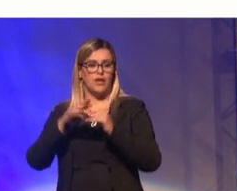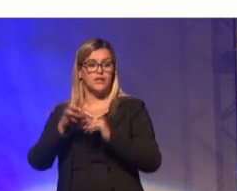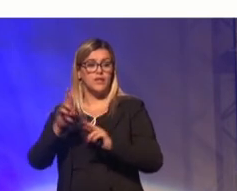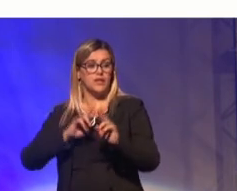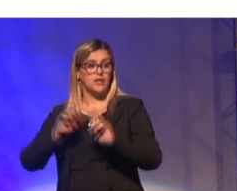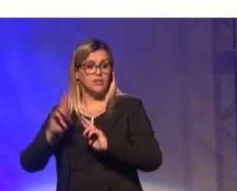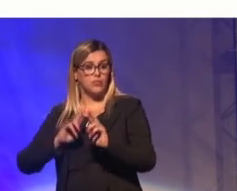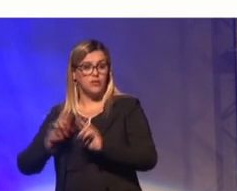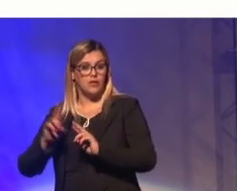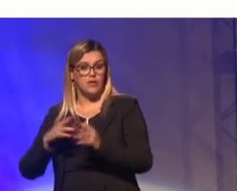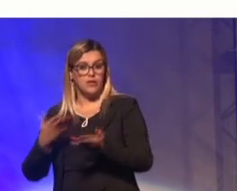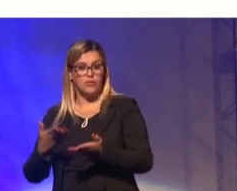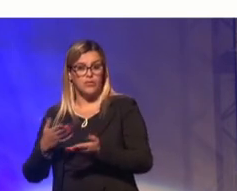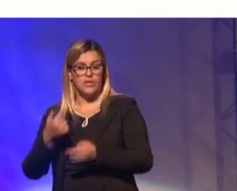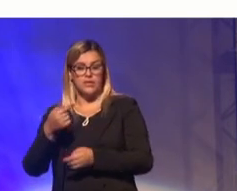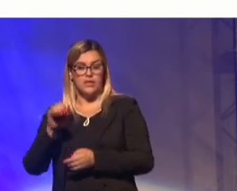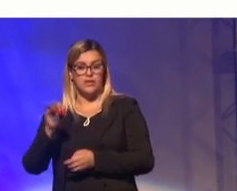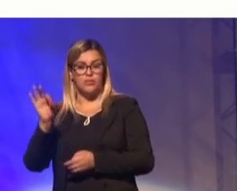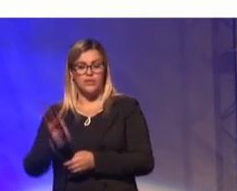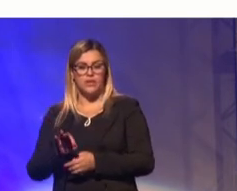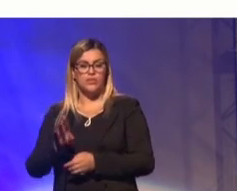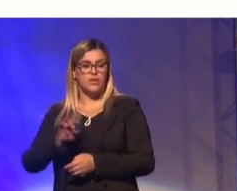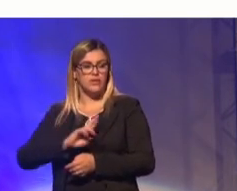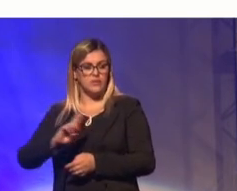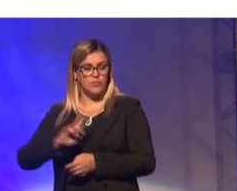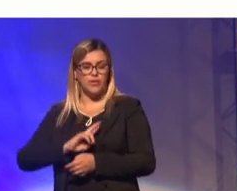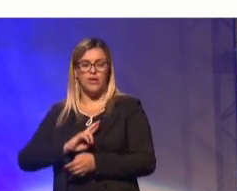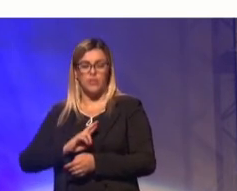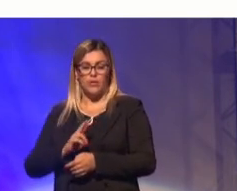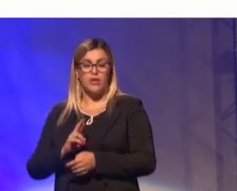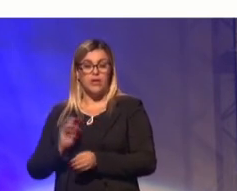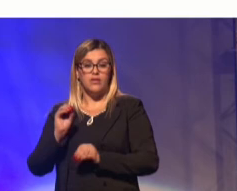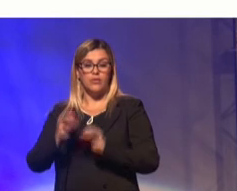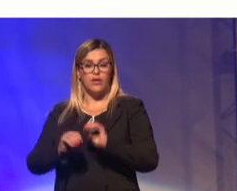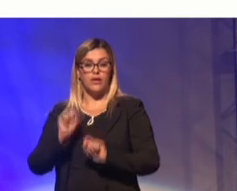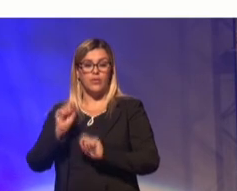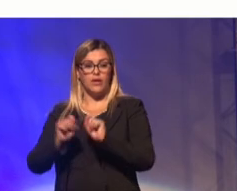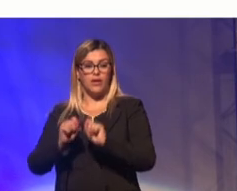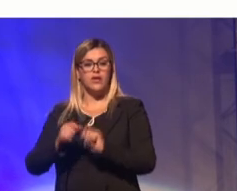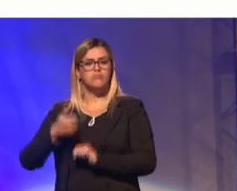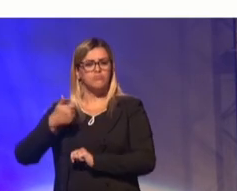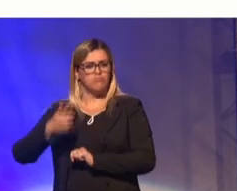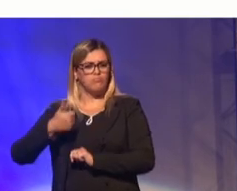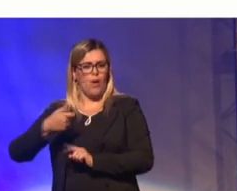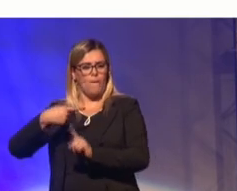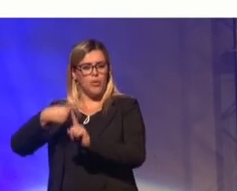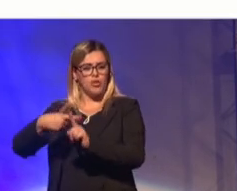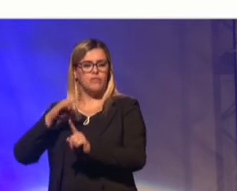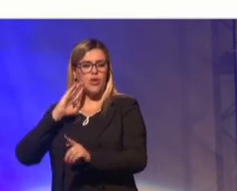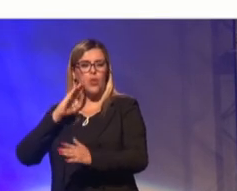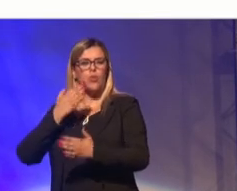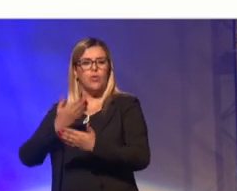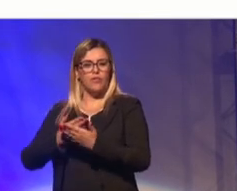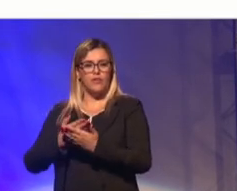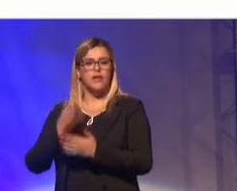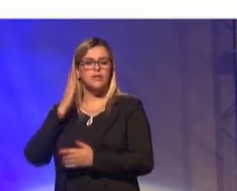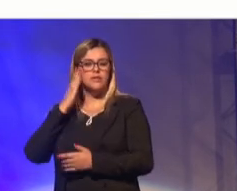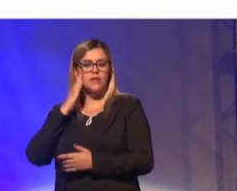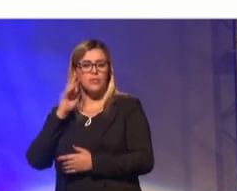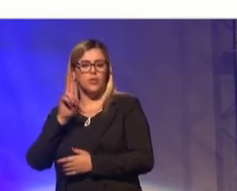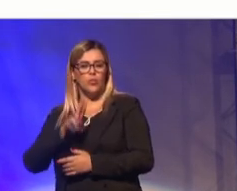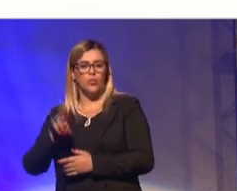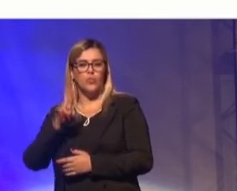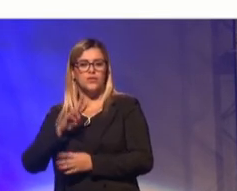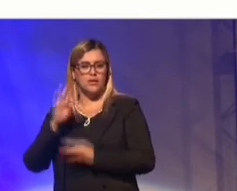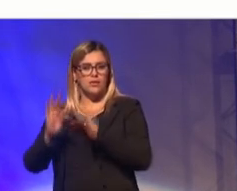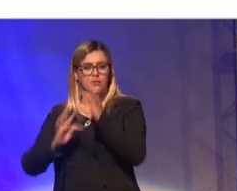respondendo, 70% responderam, e eles colocaram uma correlação positiva entre confiar, ou seja, saber usar o